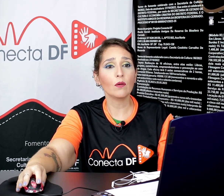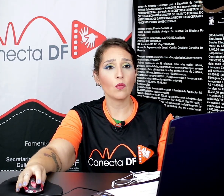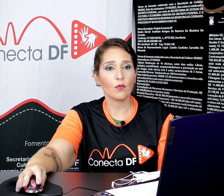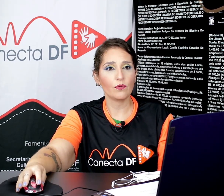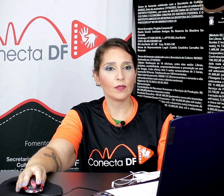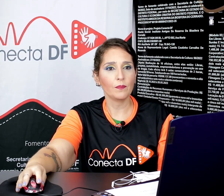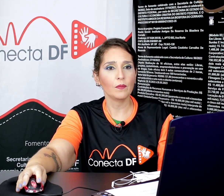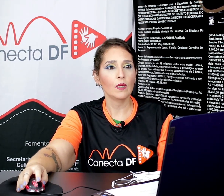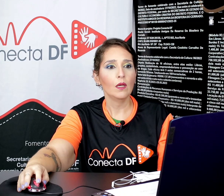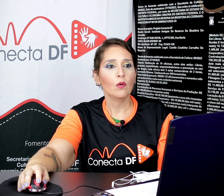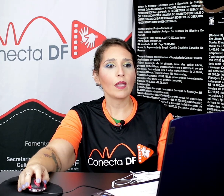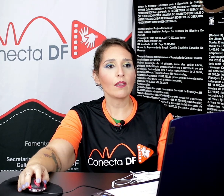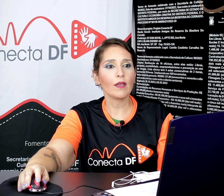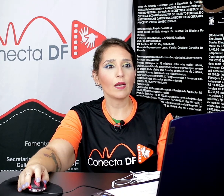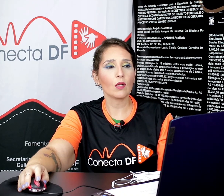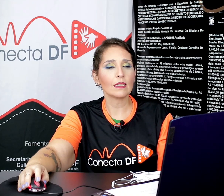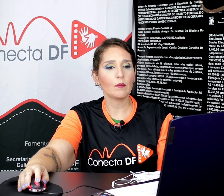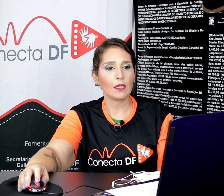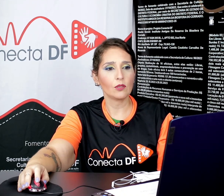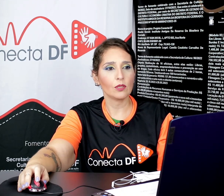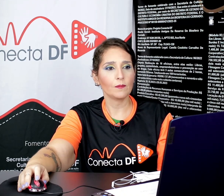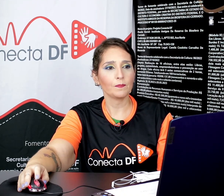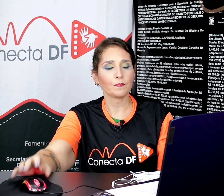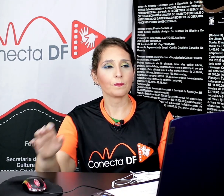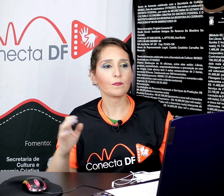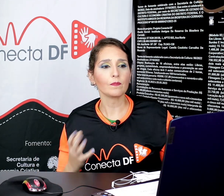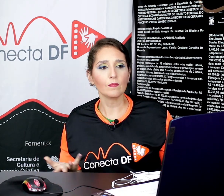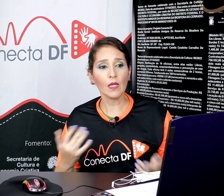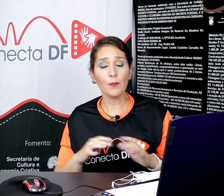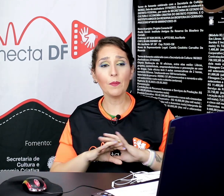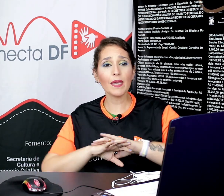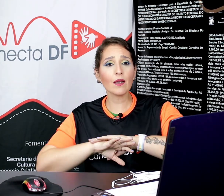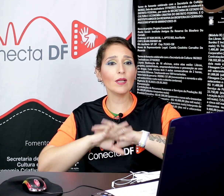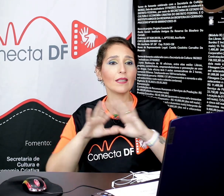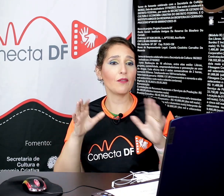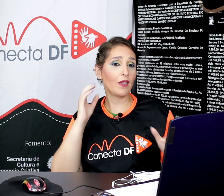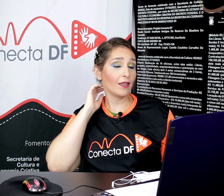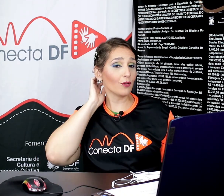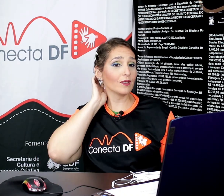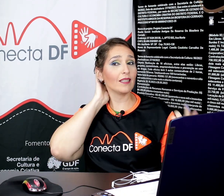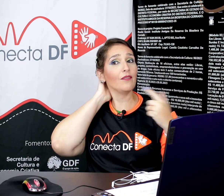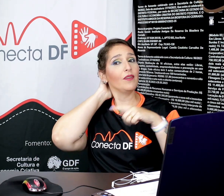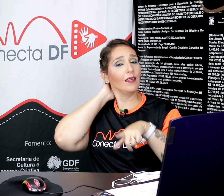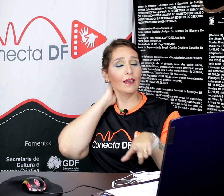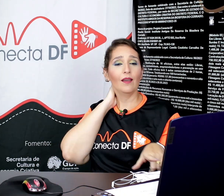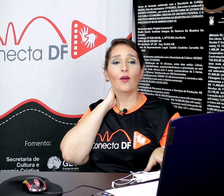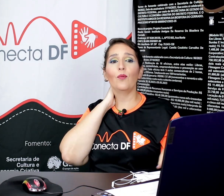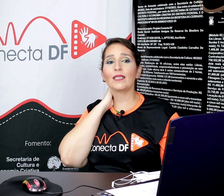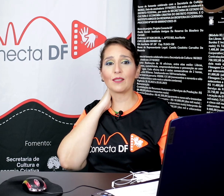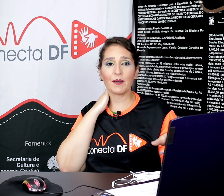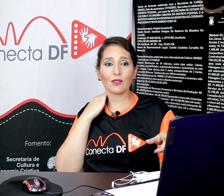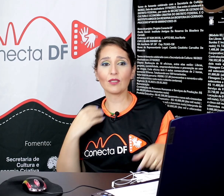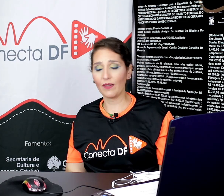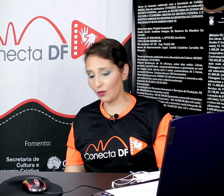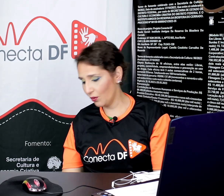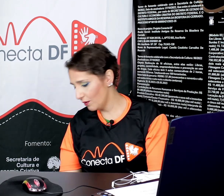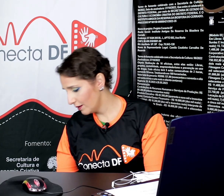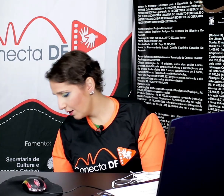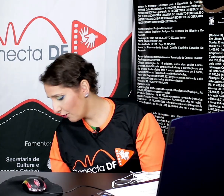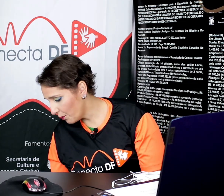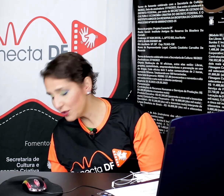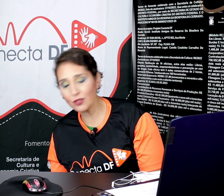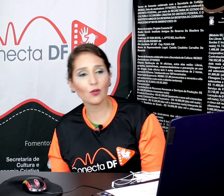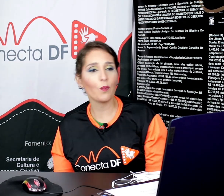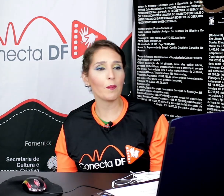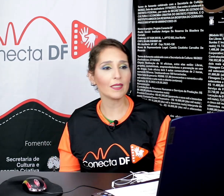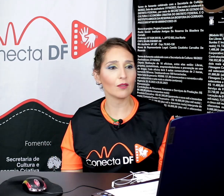que não ouve, o que vem na nossa mente? Primeira coisa que vem, inclusive, uma das pessoas falou, eu